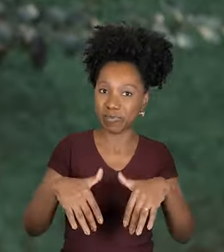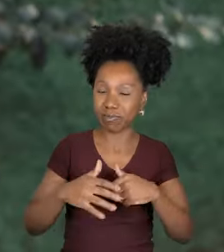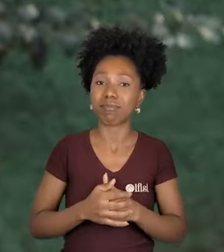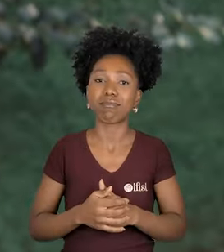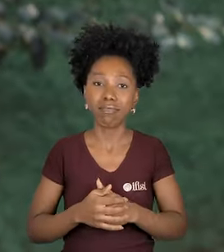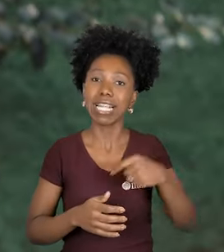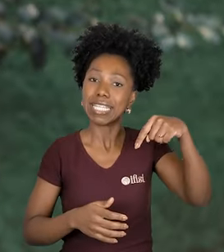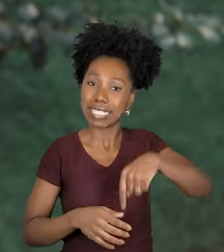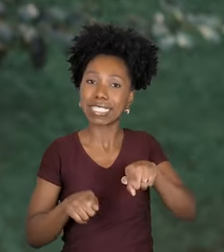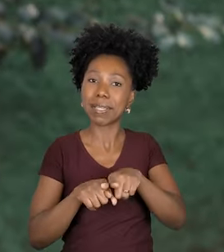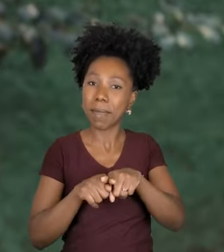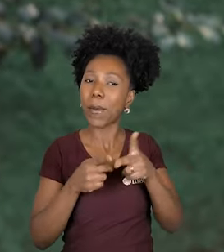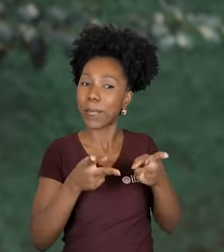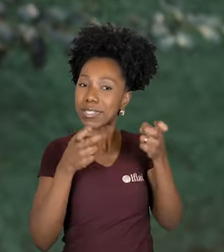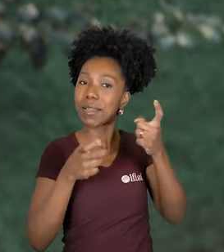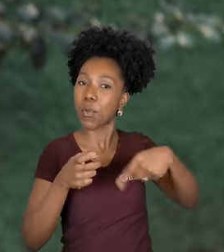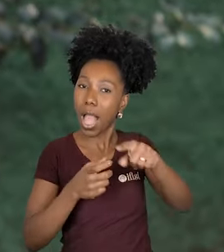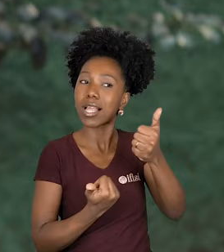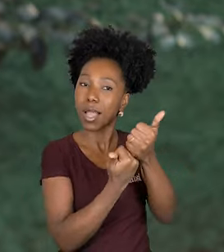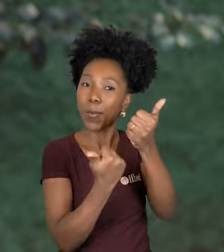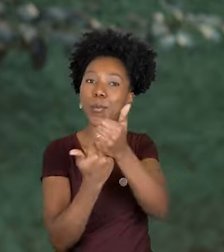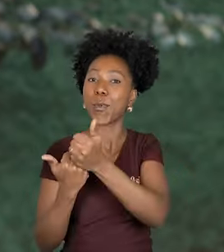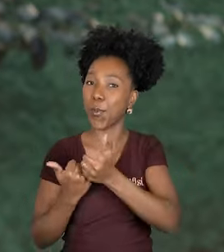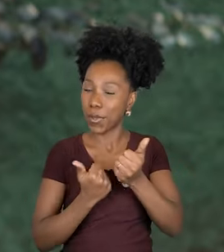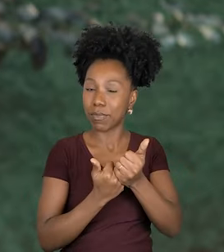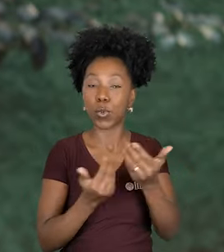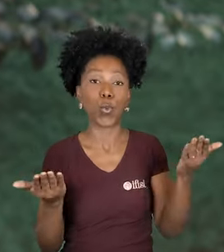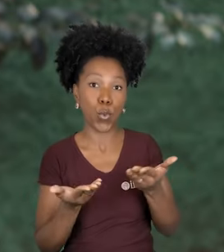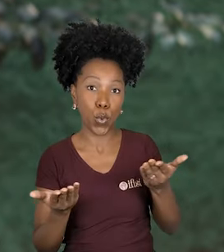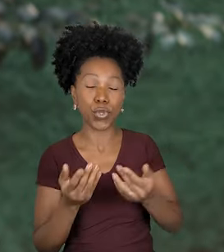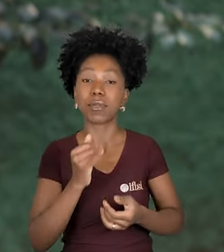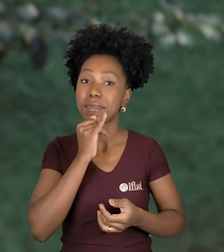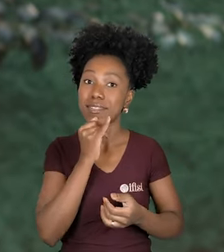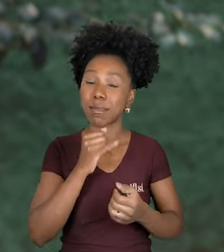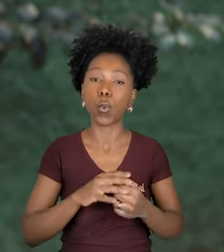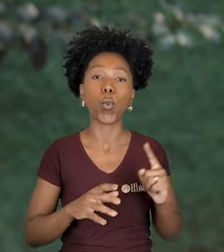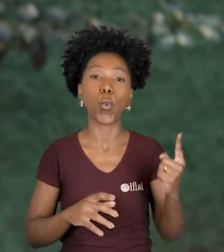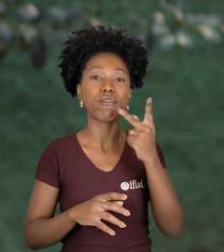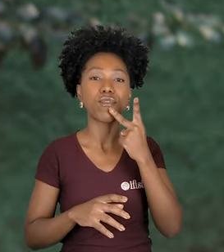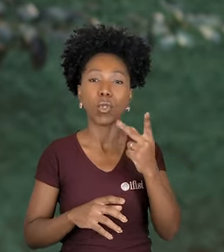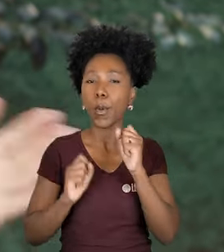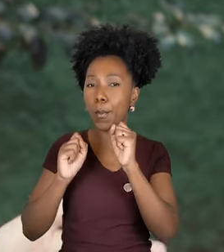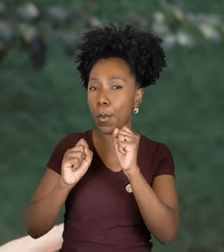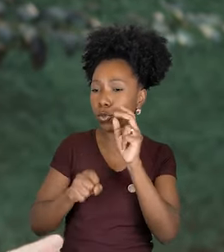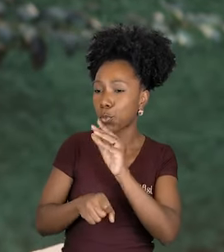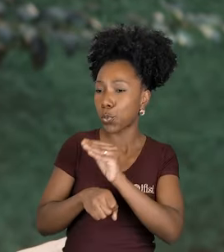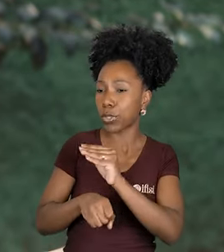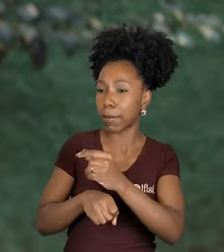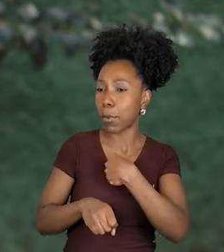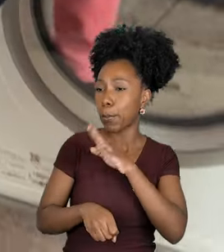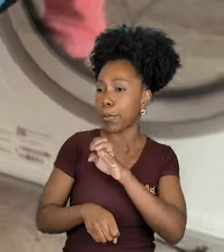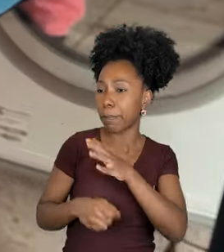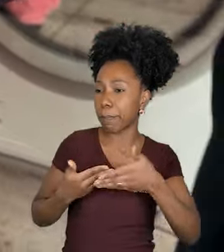A gente vê muito aqui dentro também, ela se apoiando. Então, hoje, por exemplo, o mano falou pra eu, tá, tu pode olhar, meu